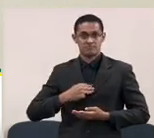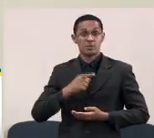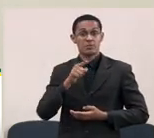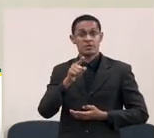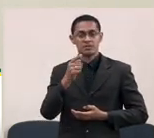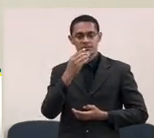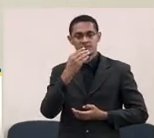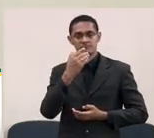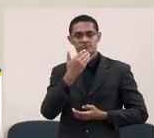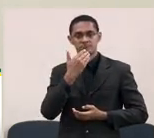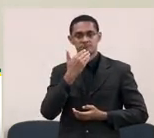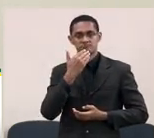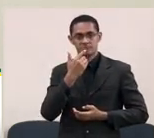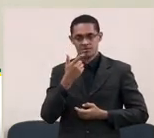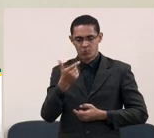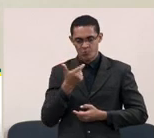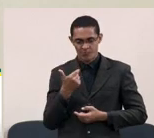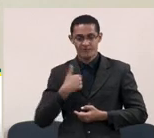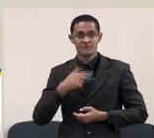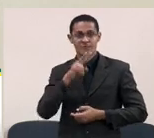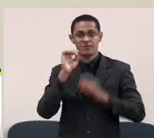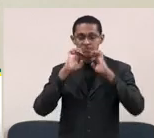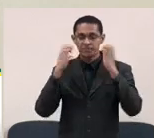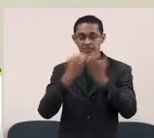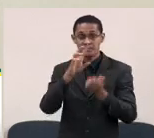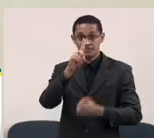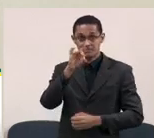um evento que ocorrerá no dia 21 de outubro,